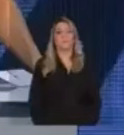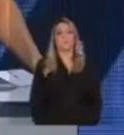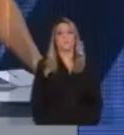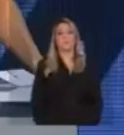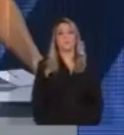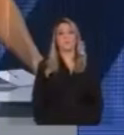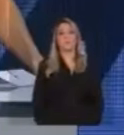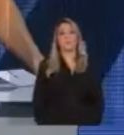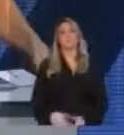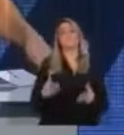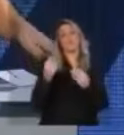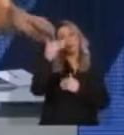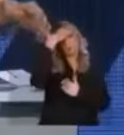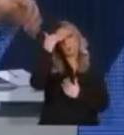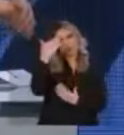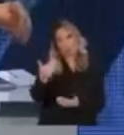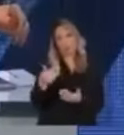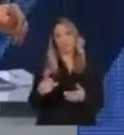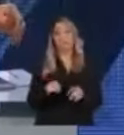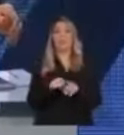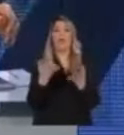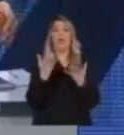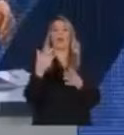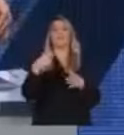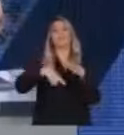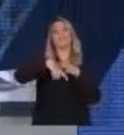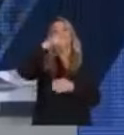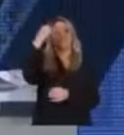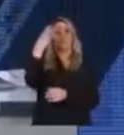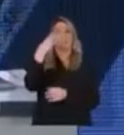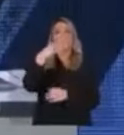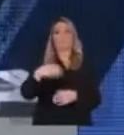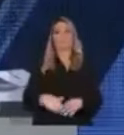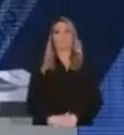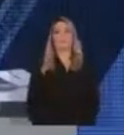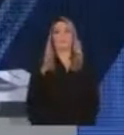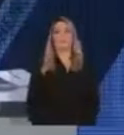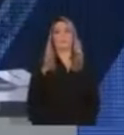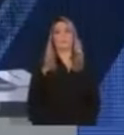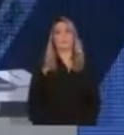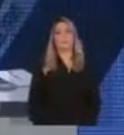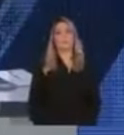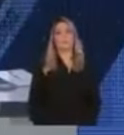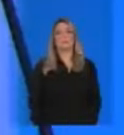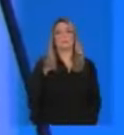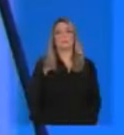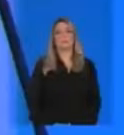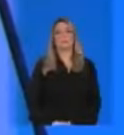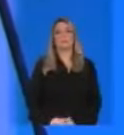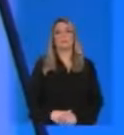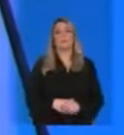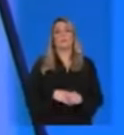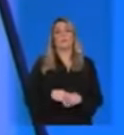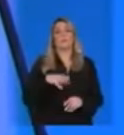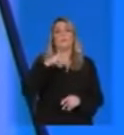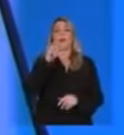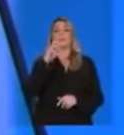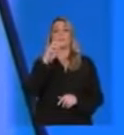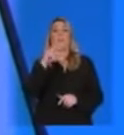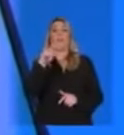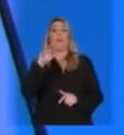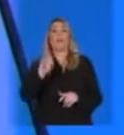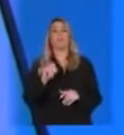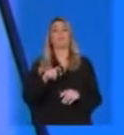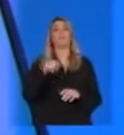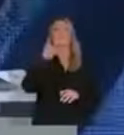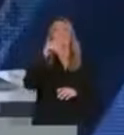família muito obrigada candidato vamos ao terceiro sorteio será Marcelo freixo o senhor tem um minuto para